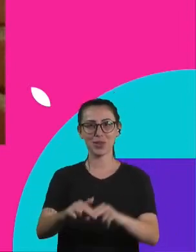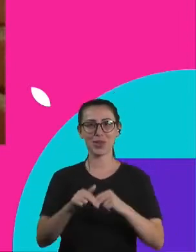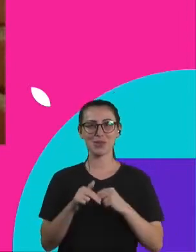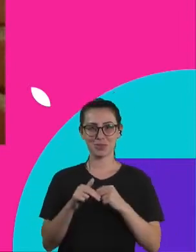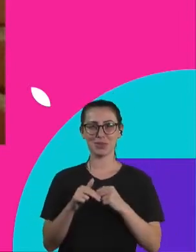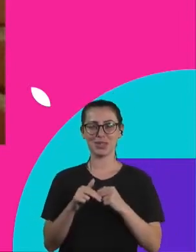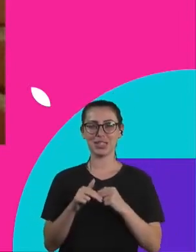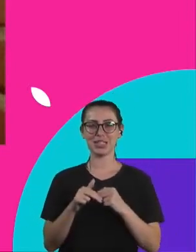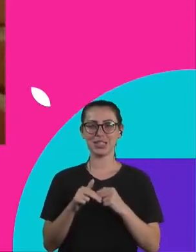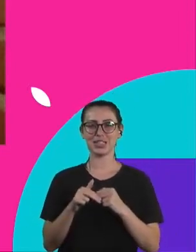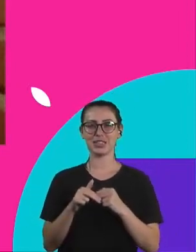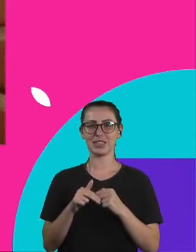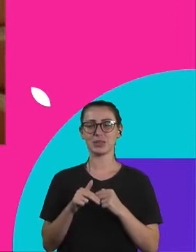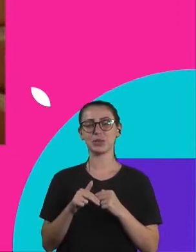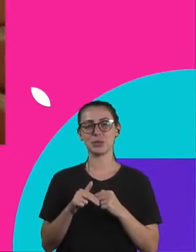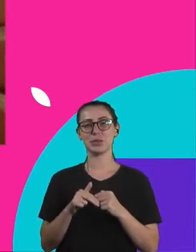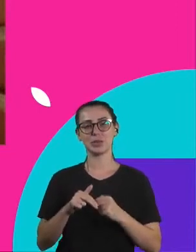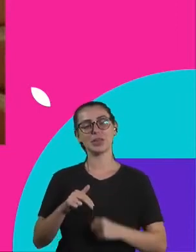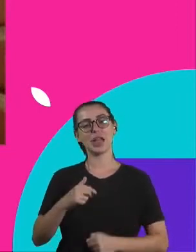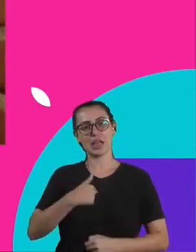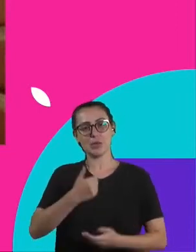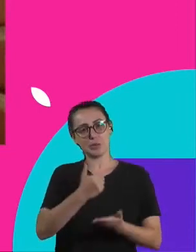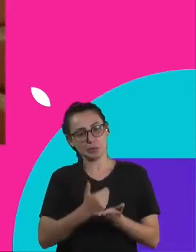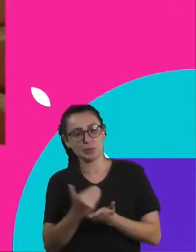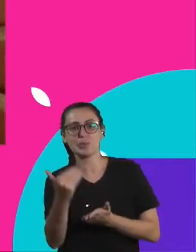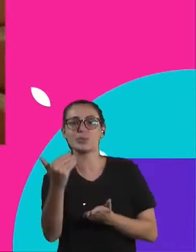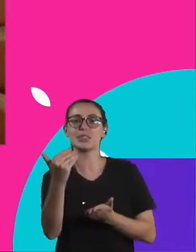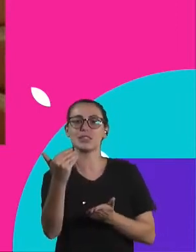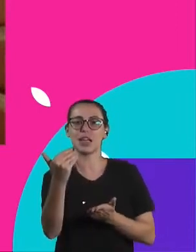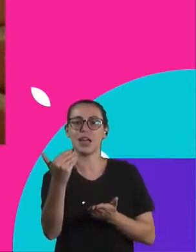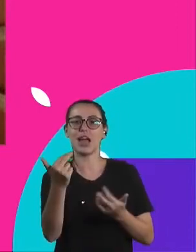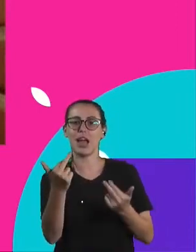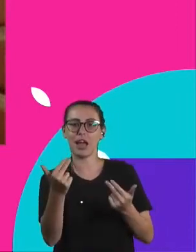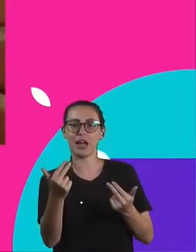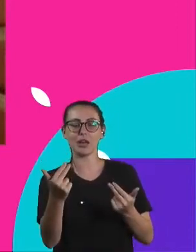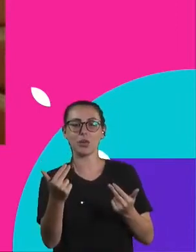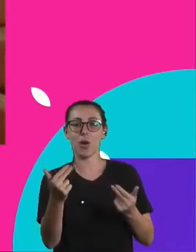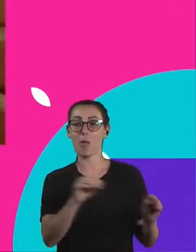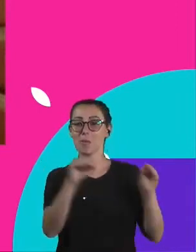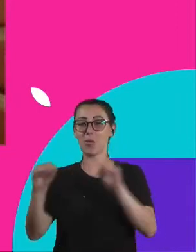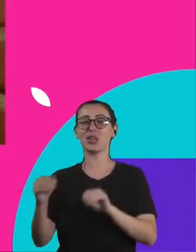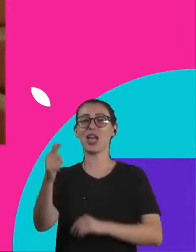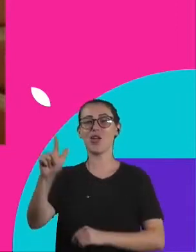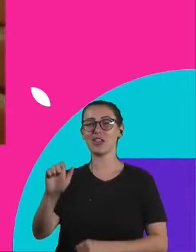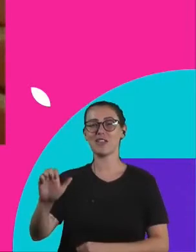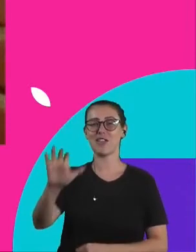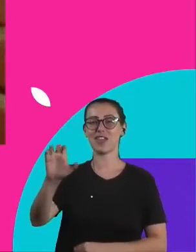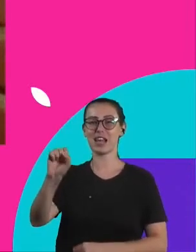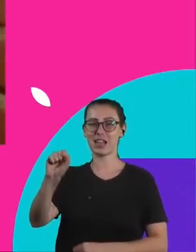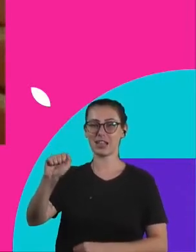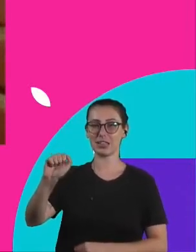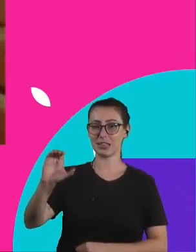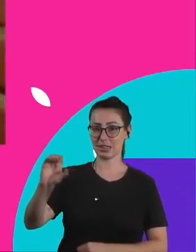e chamado Pavilhão de São Cristóvão, e depois sim que eu fui ser morador novamente de favela, que é a favela do Sapo, em Senador Camará, onde eu